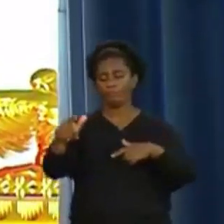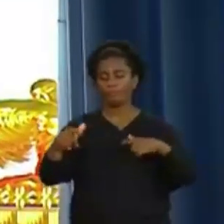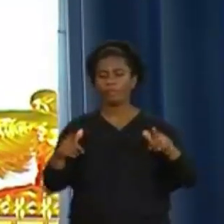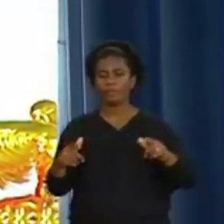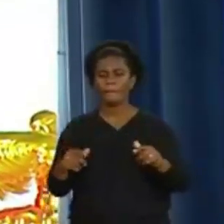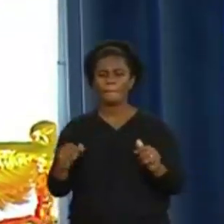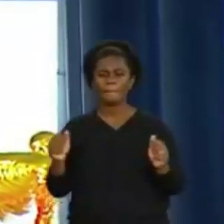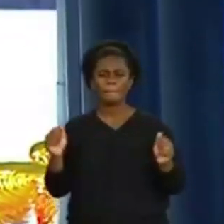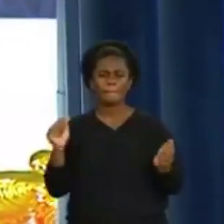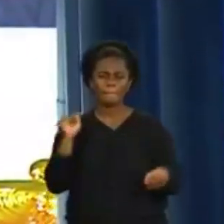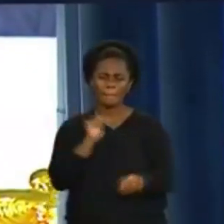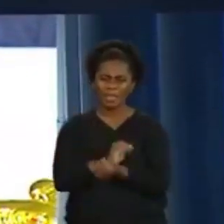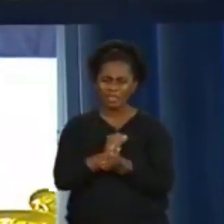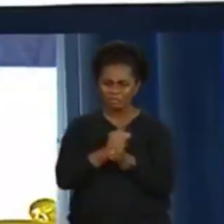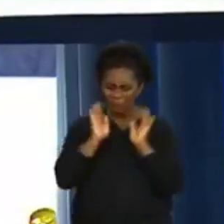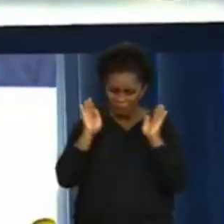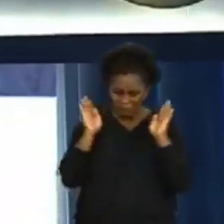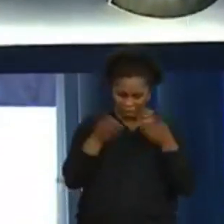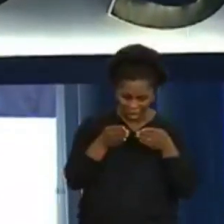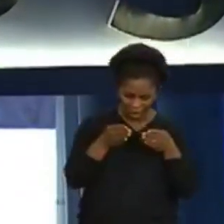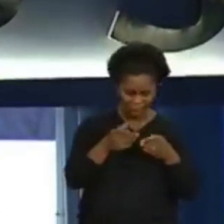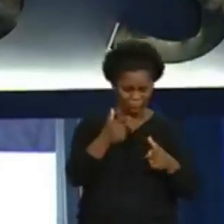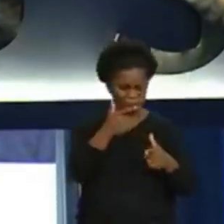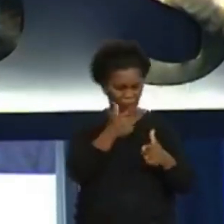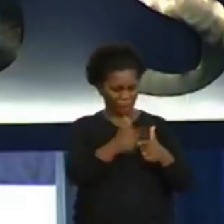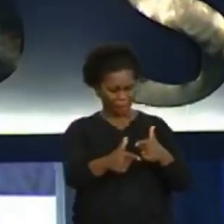Pare de focar seus problemas.